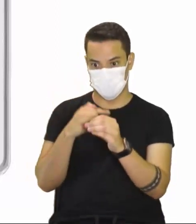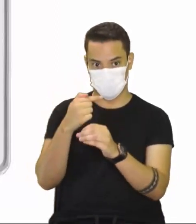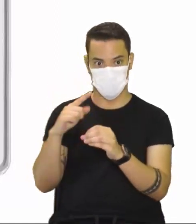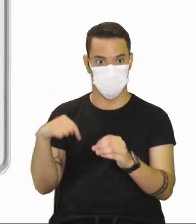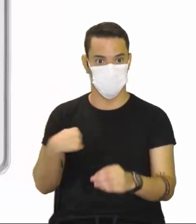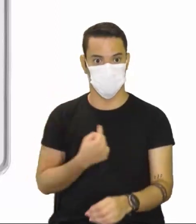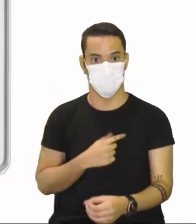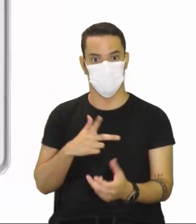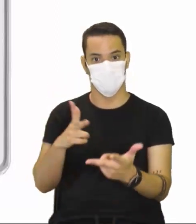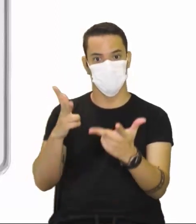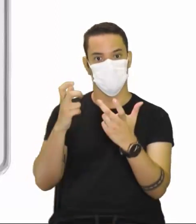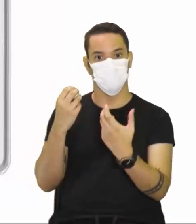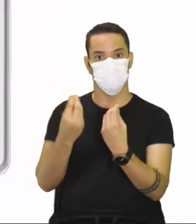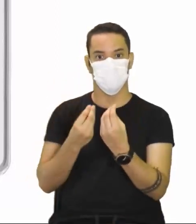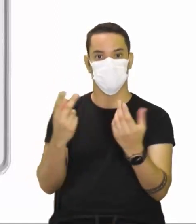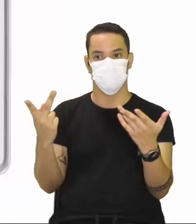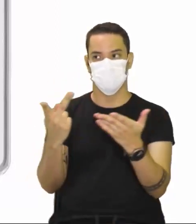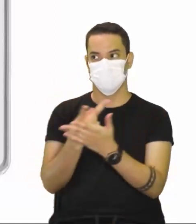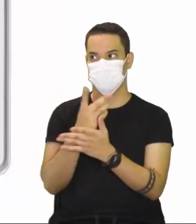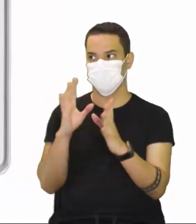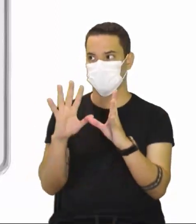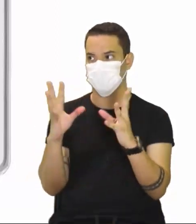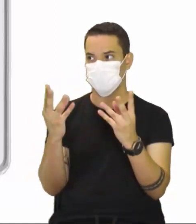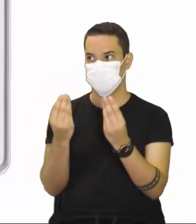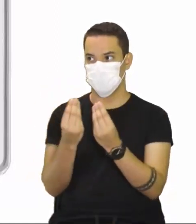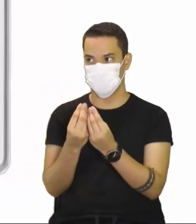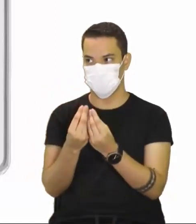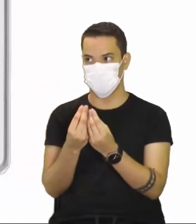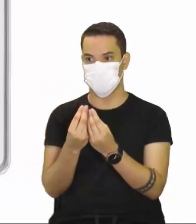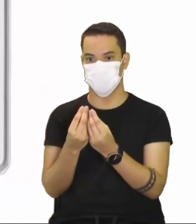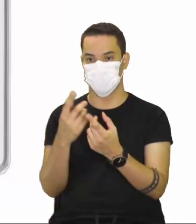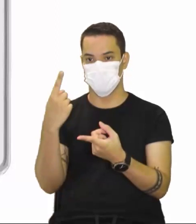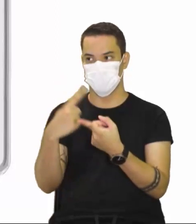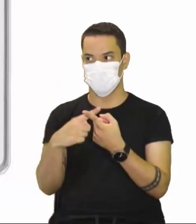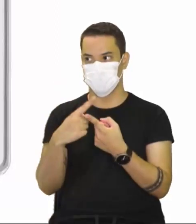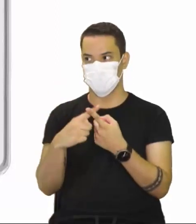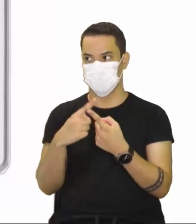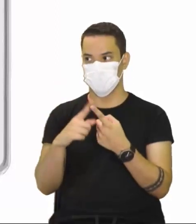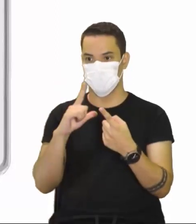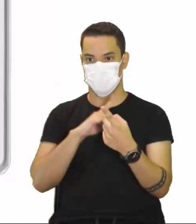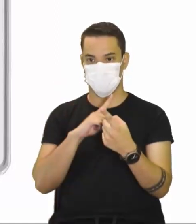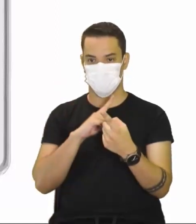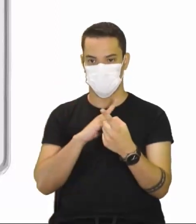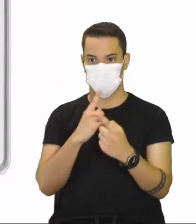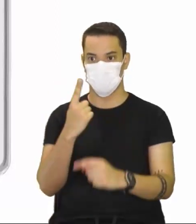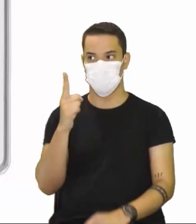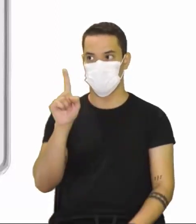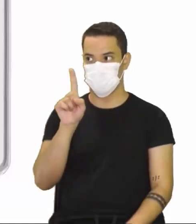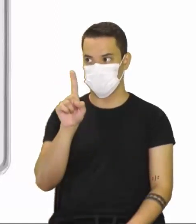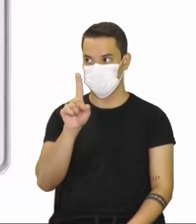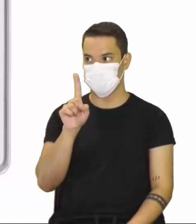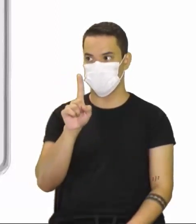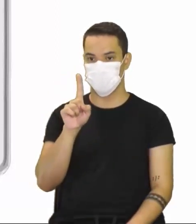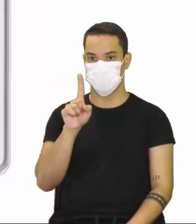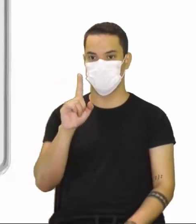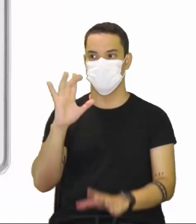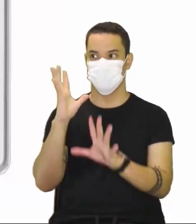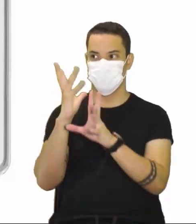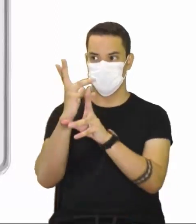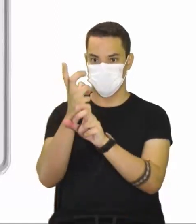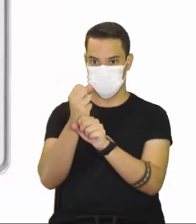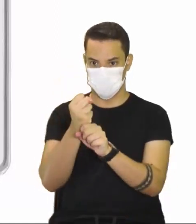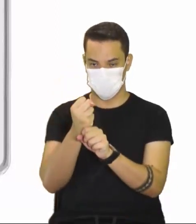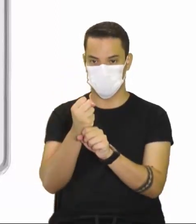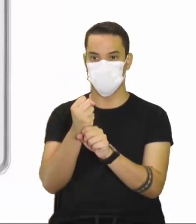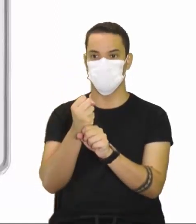sobre o átomo e suas partículas, considerando aí a parte 1. E revisando sobre o